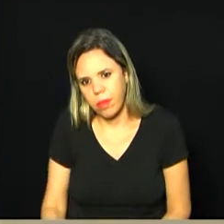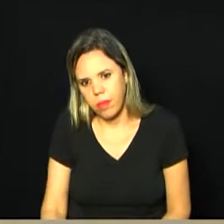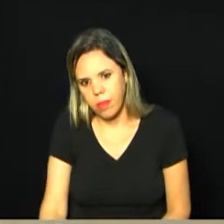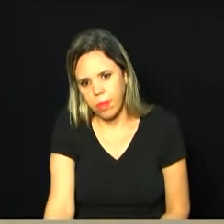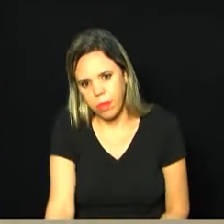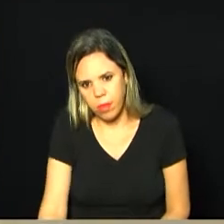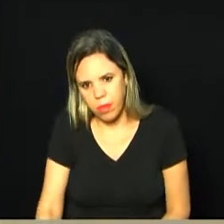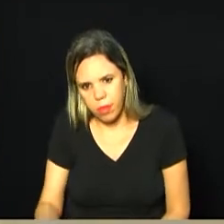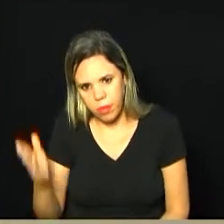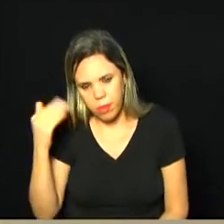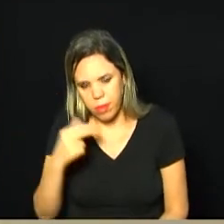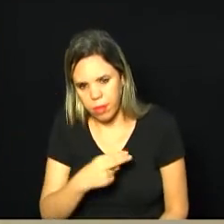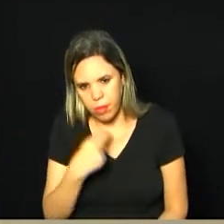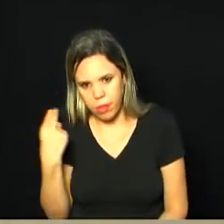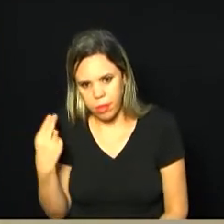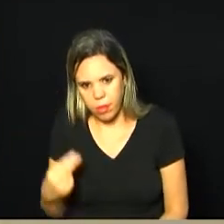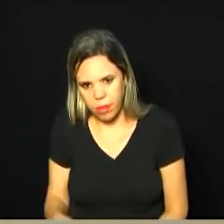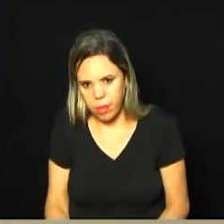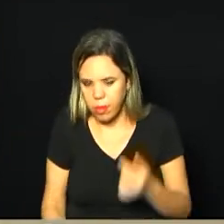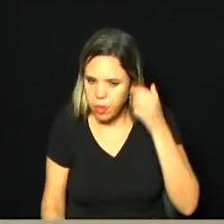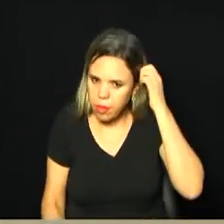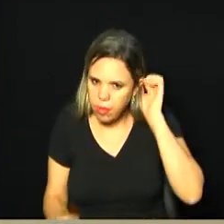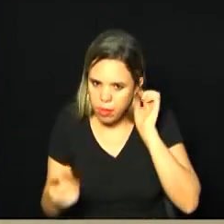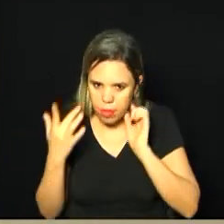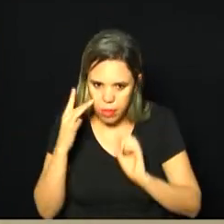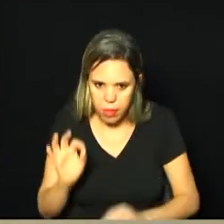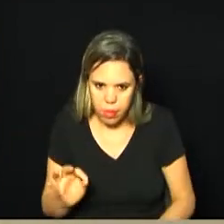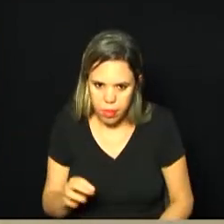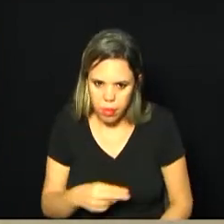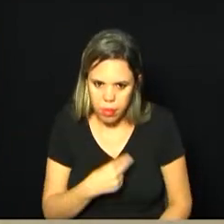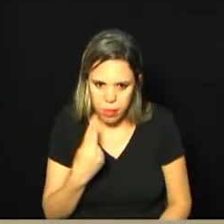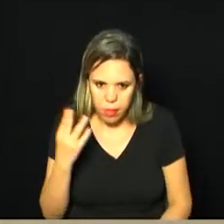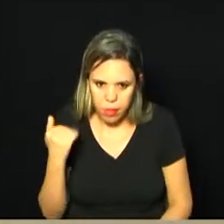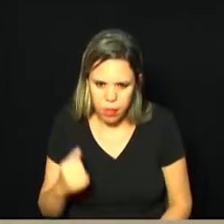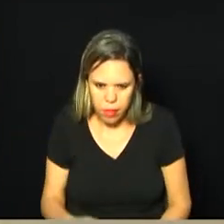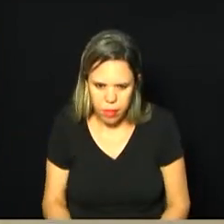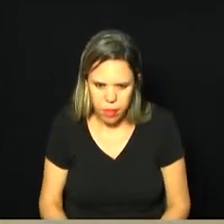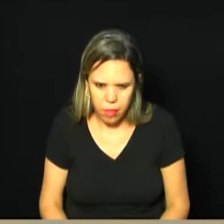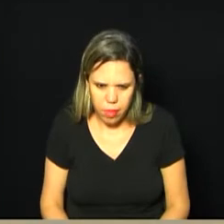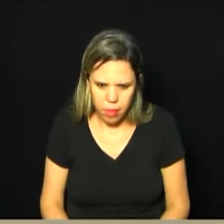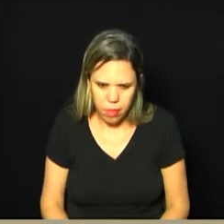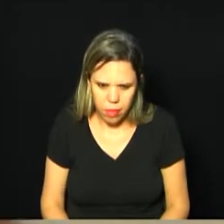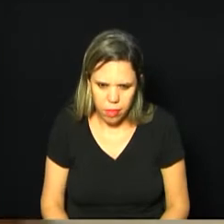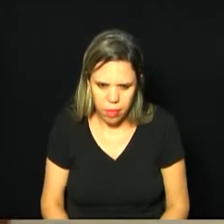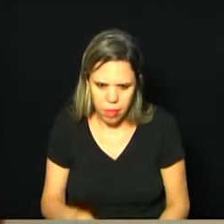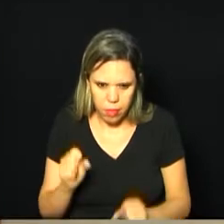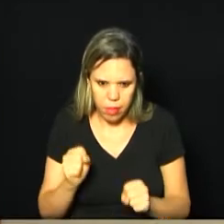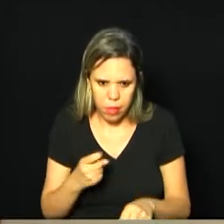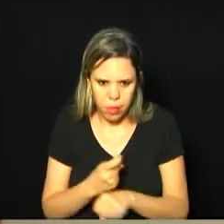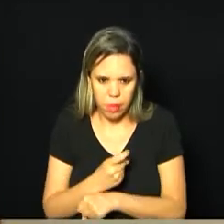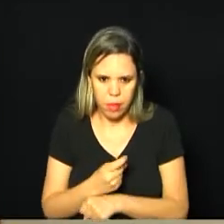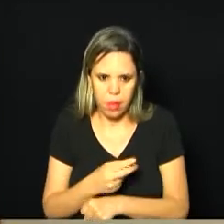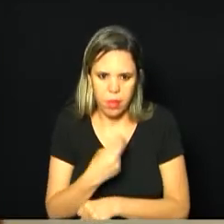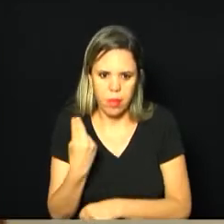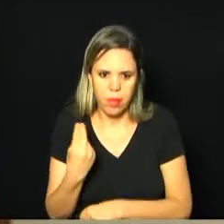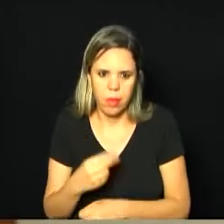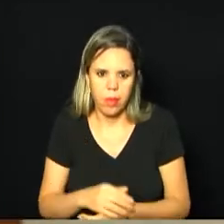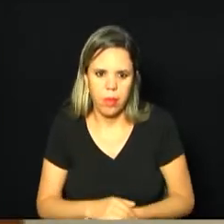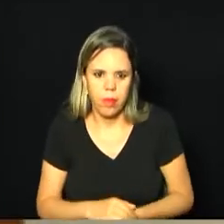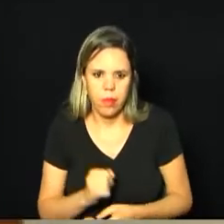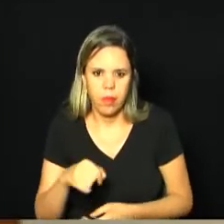e você sabe como é que eu chamo bem não eu sei mas você pode descobrir meu nome